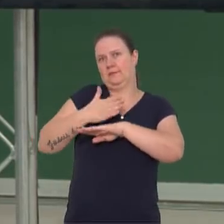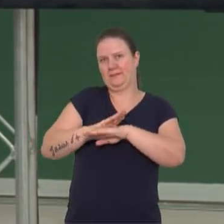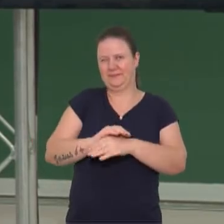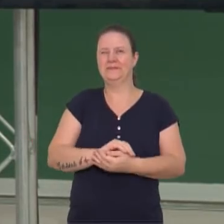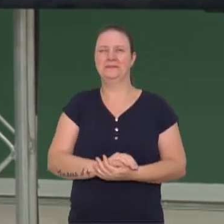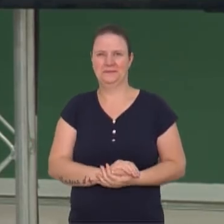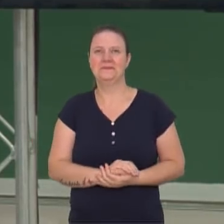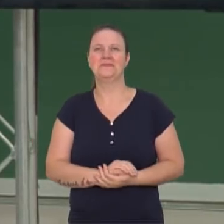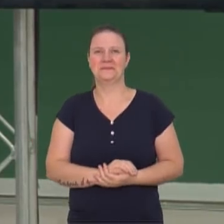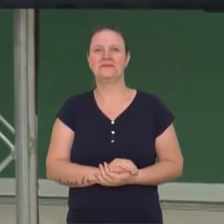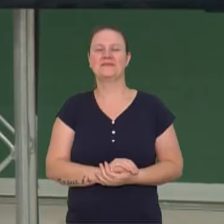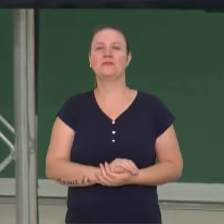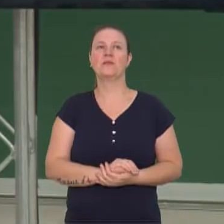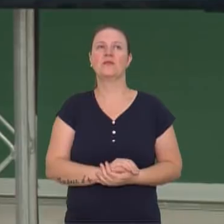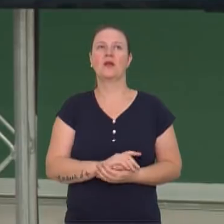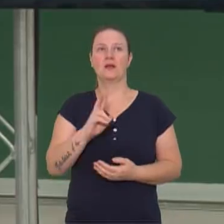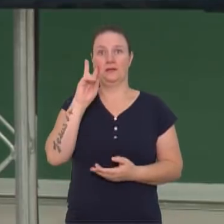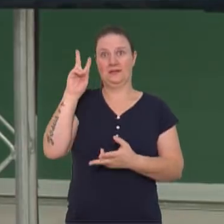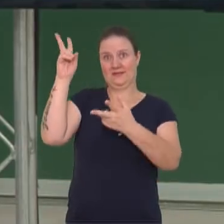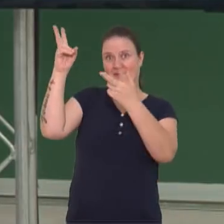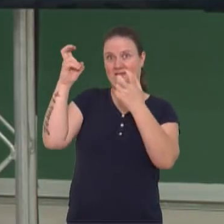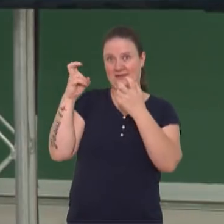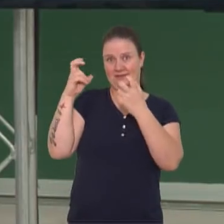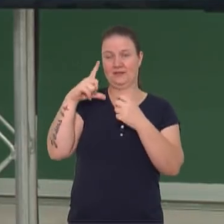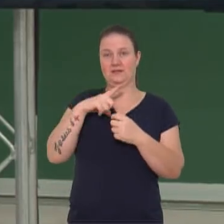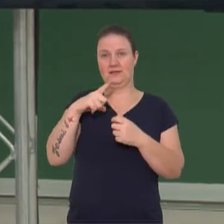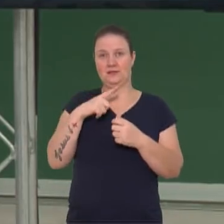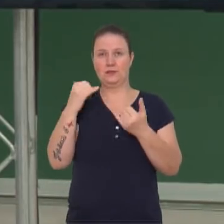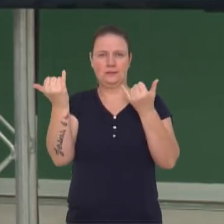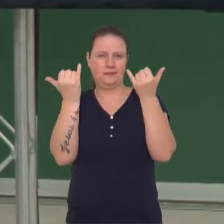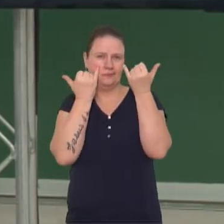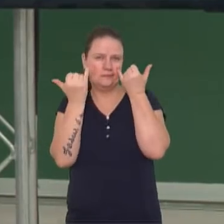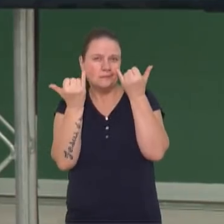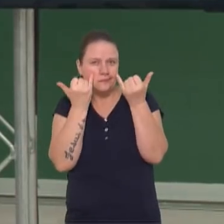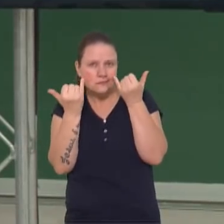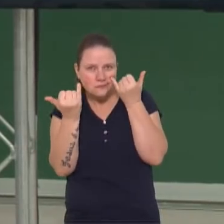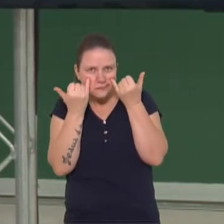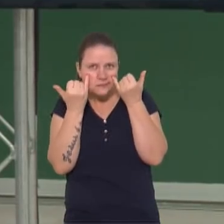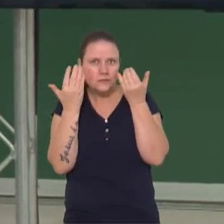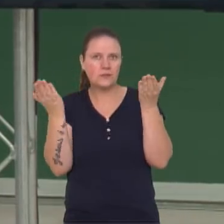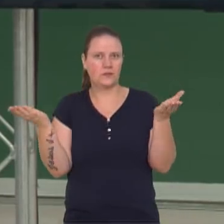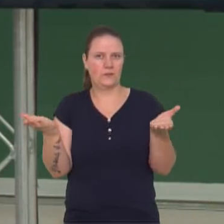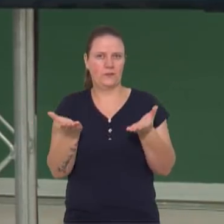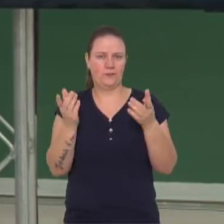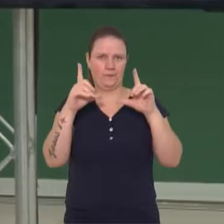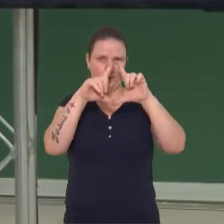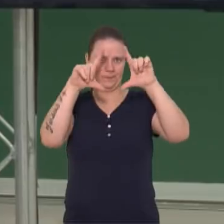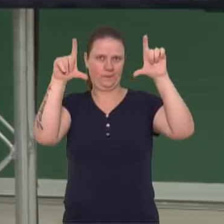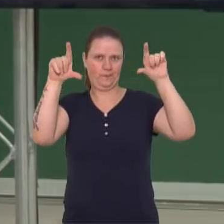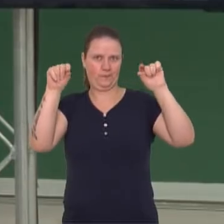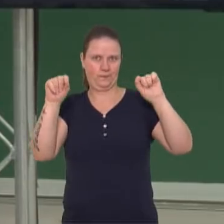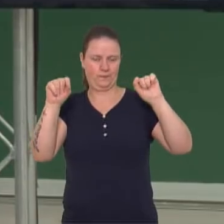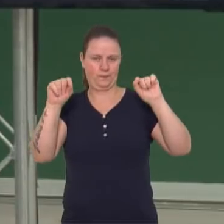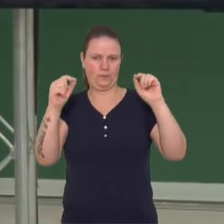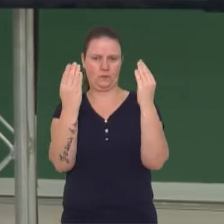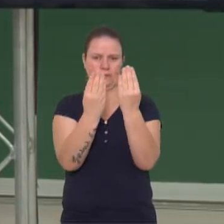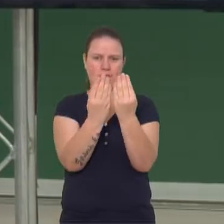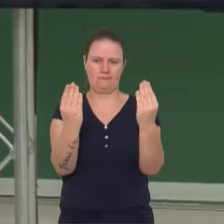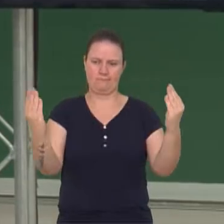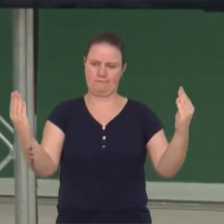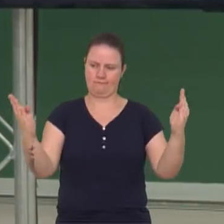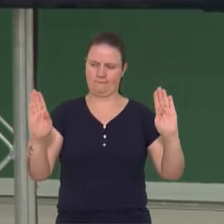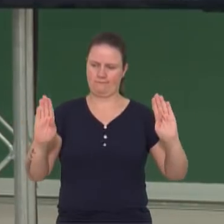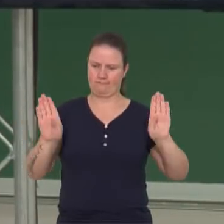tá, organizando nosso pensamento, a gente tem algumas informações nesse enunciado. Cercar com